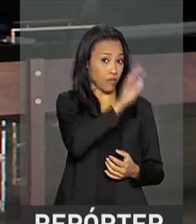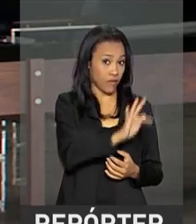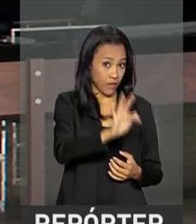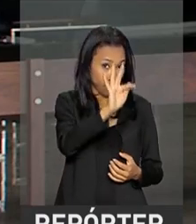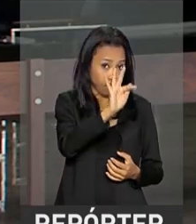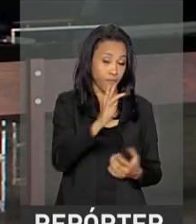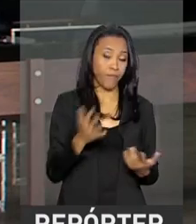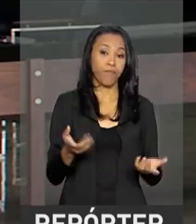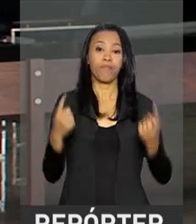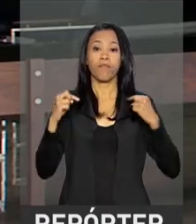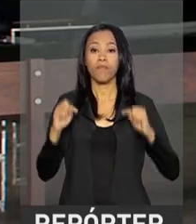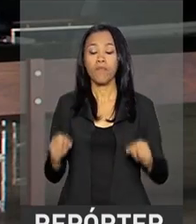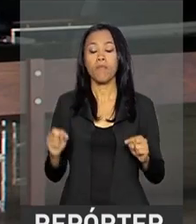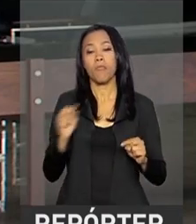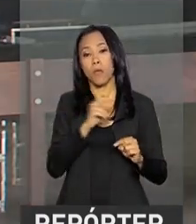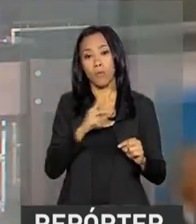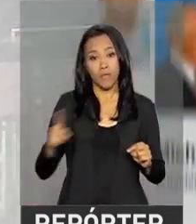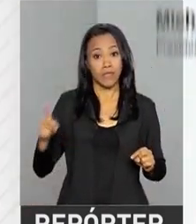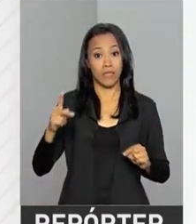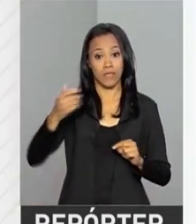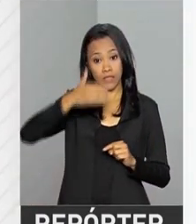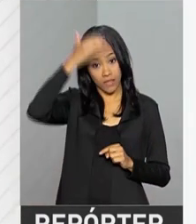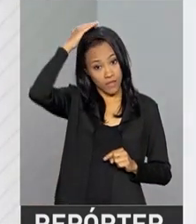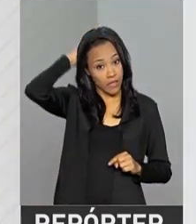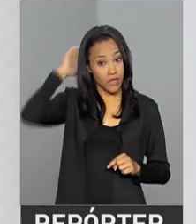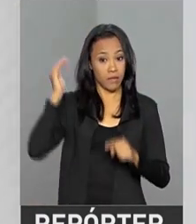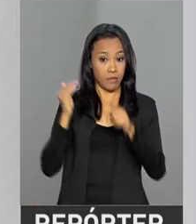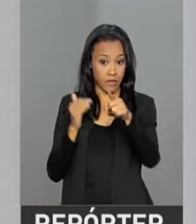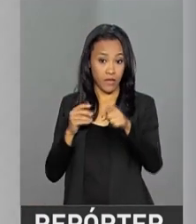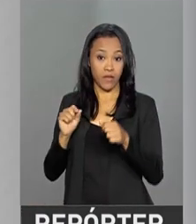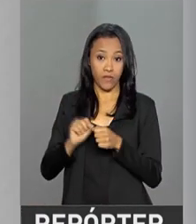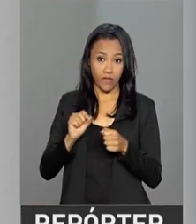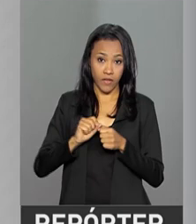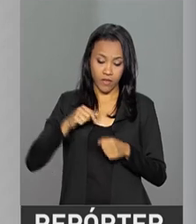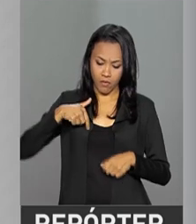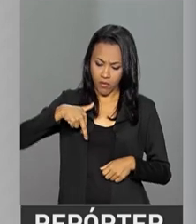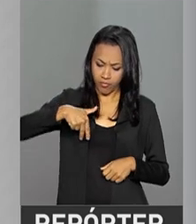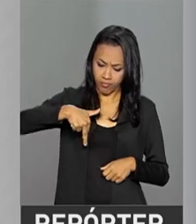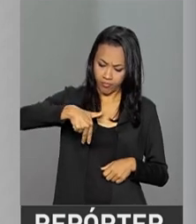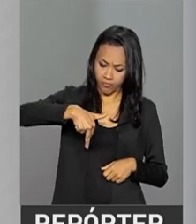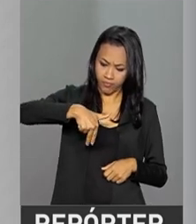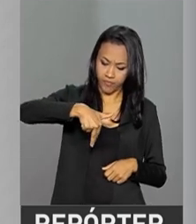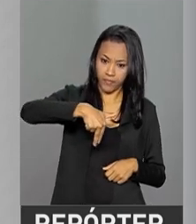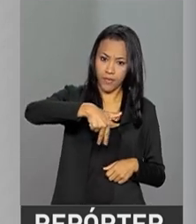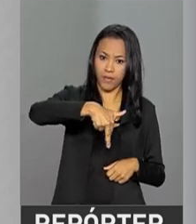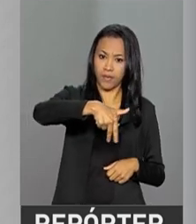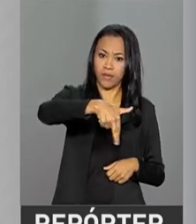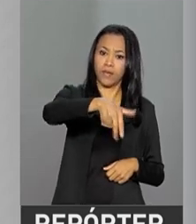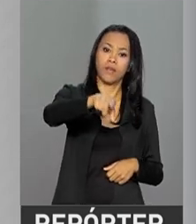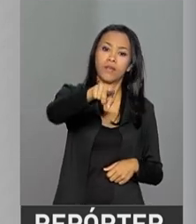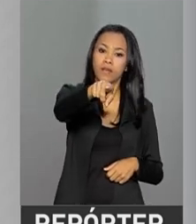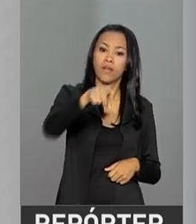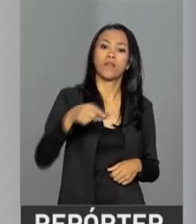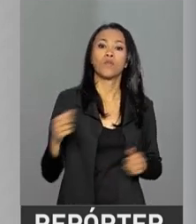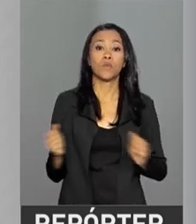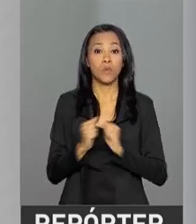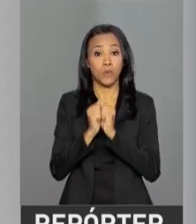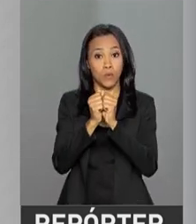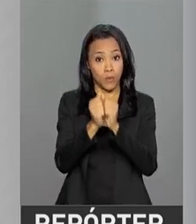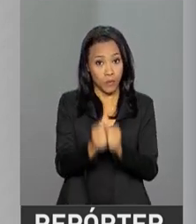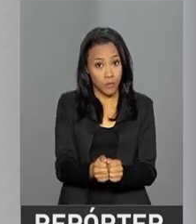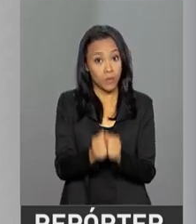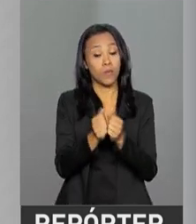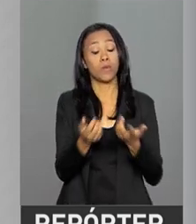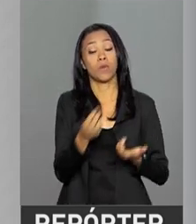fez o trajeto entre o palácio do jaburu onde mora eo palácio da alvorada local da reunião com os ministros na manhã